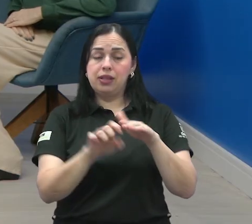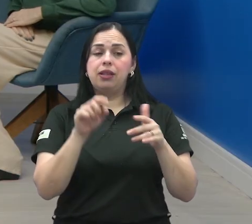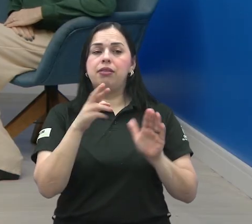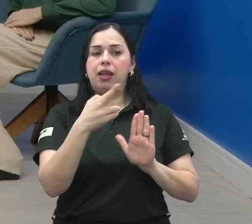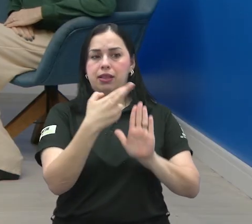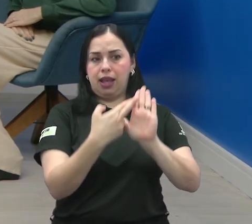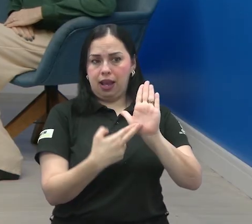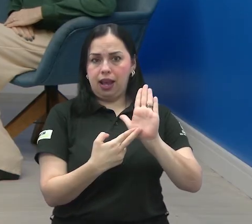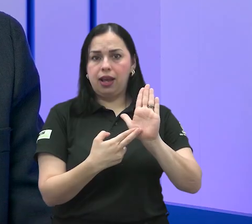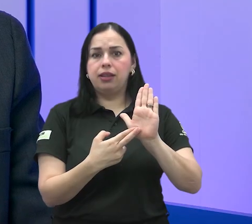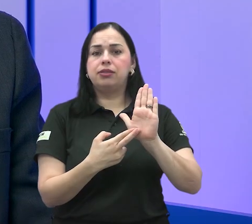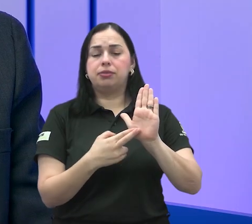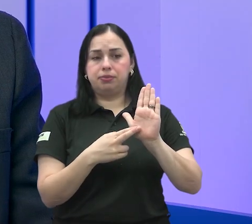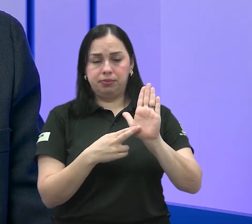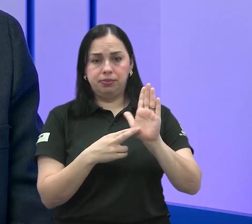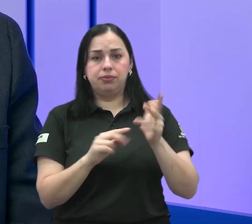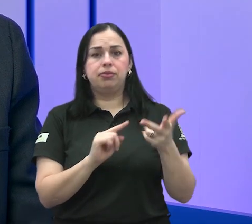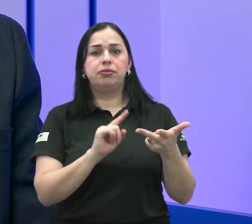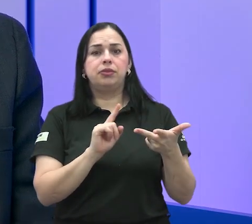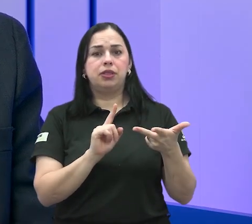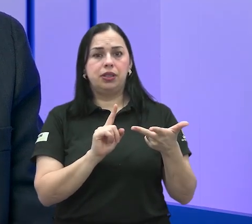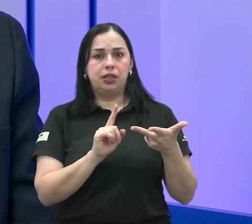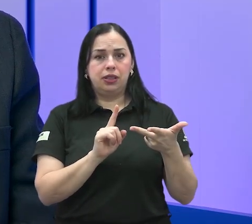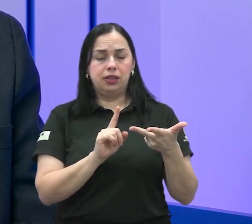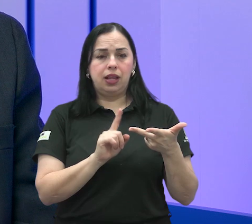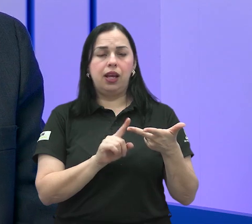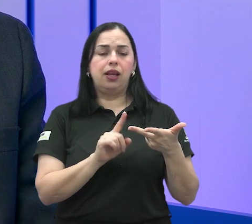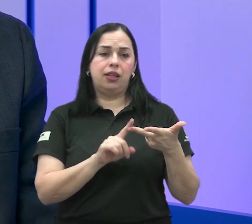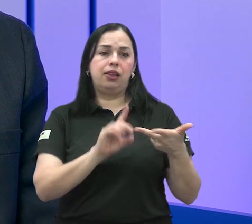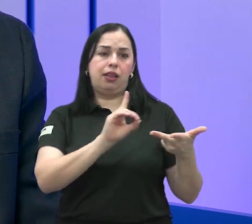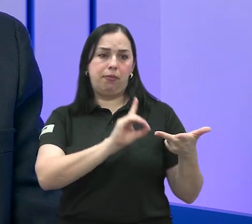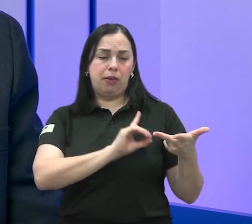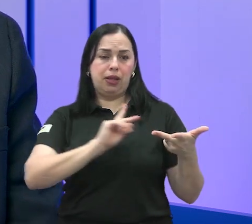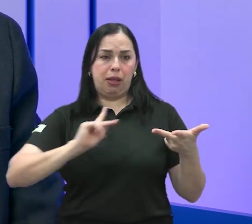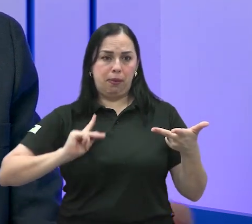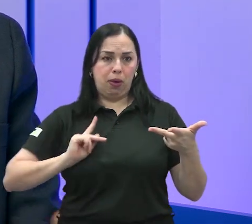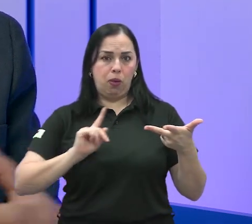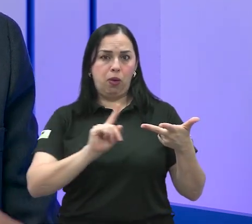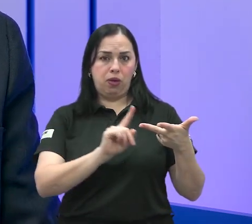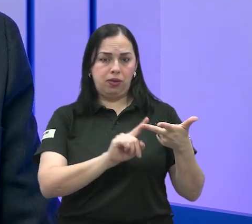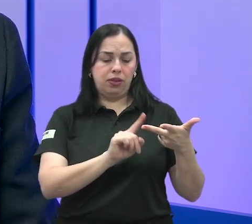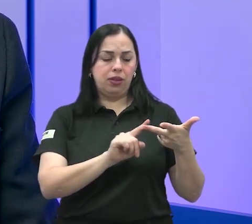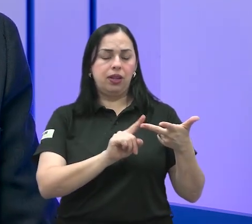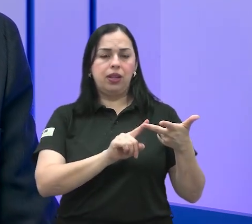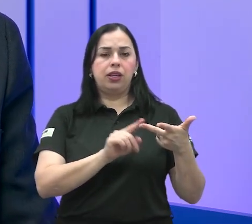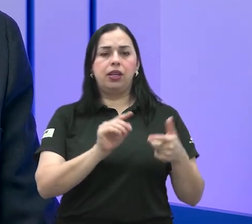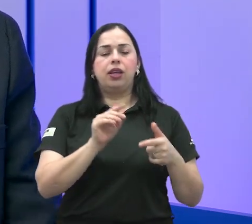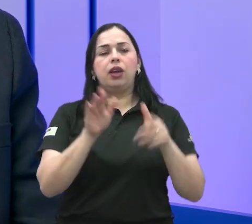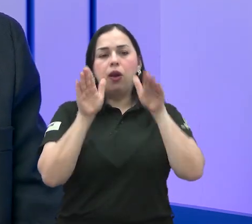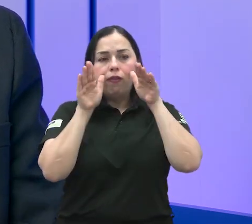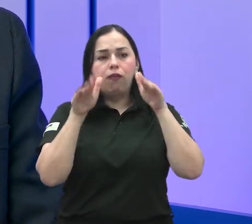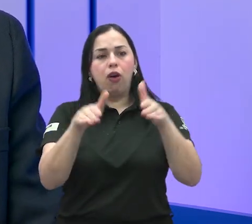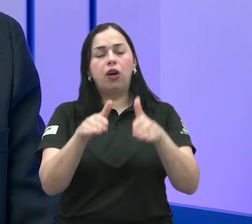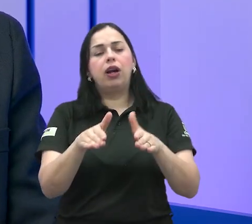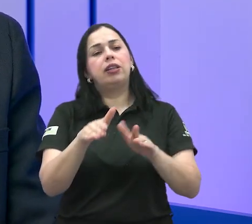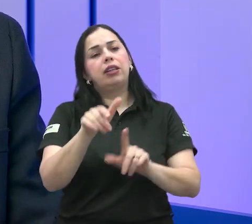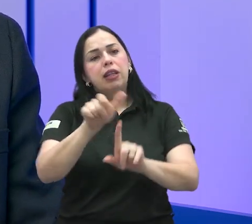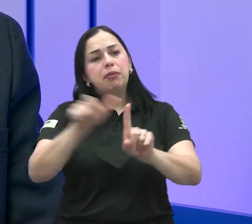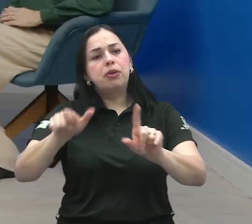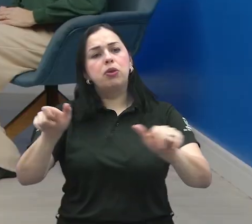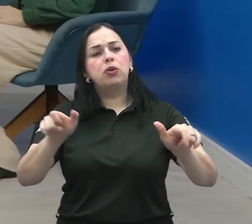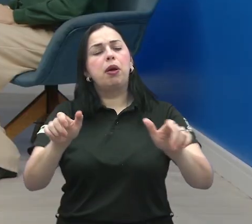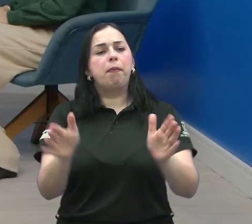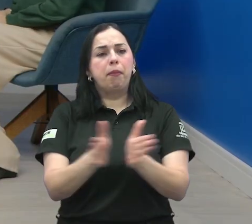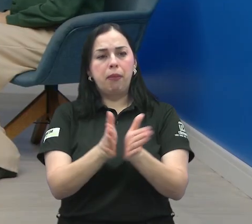podem fazer isso, mas elas também podem. Temos a Defensoria Pública por causa dos hipossuficientes, são as pessoas mais vulneráveis.